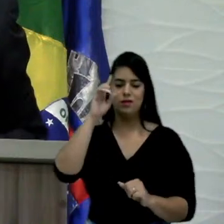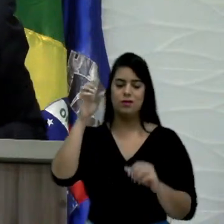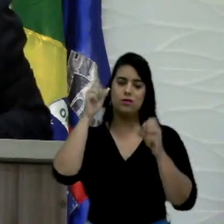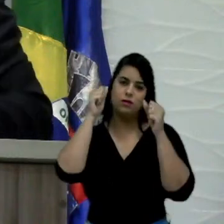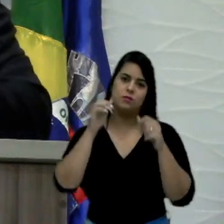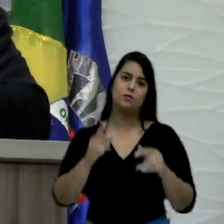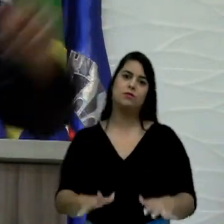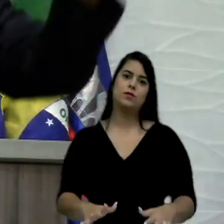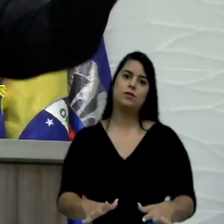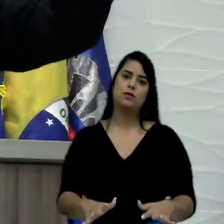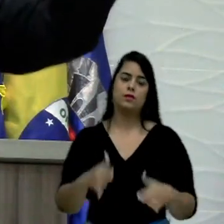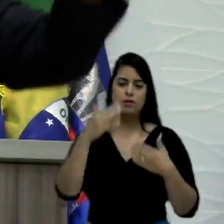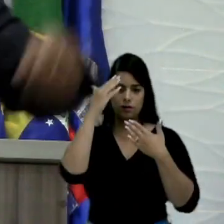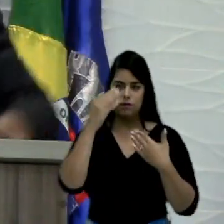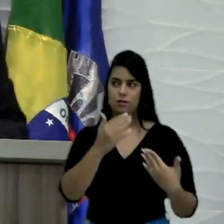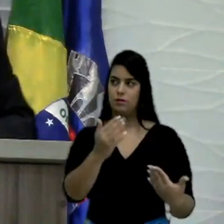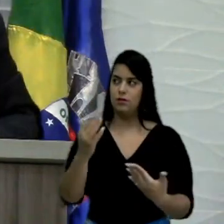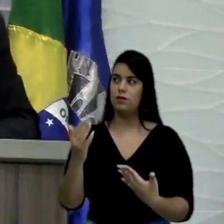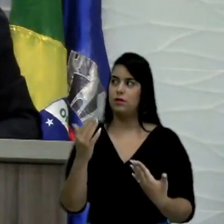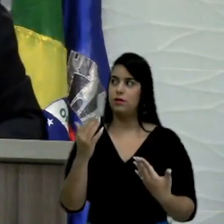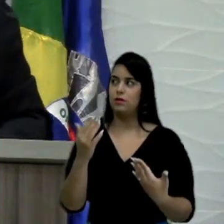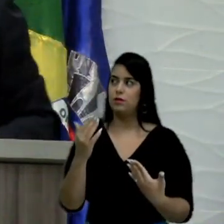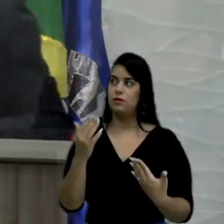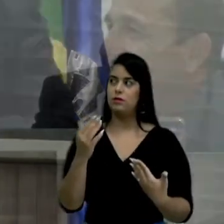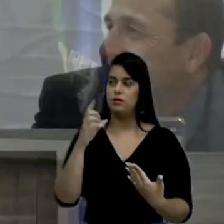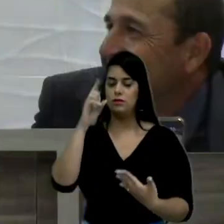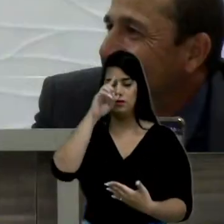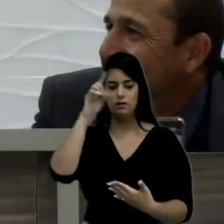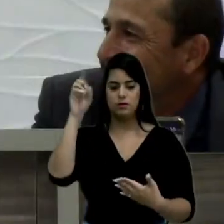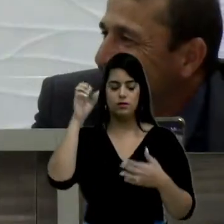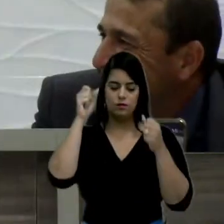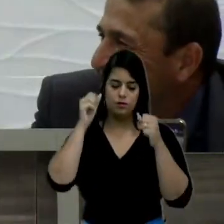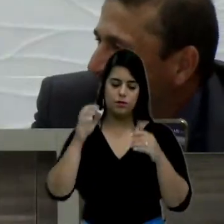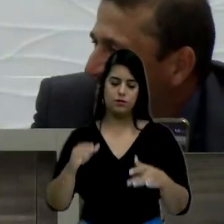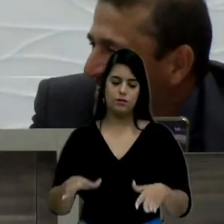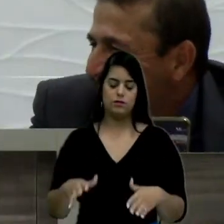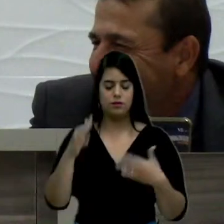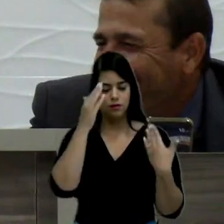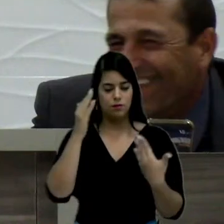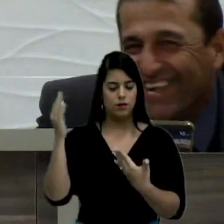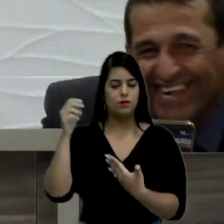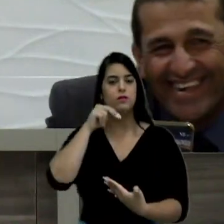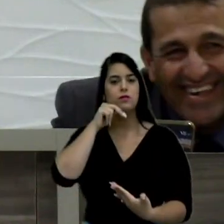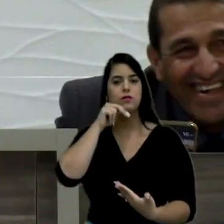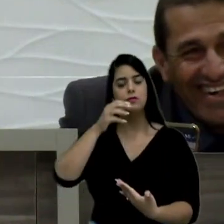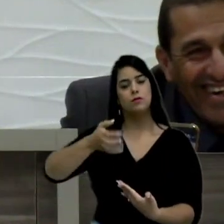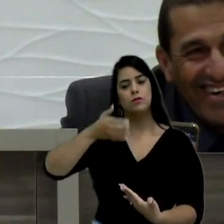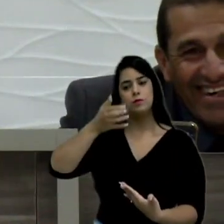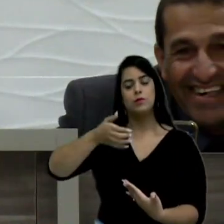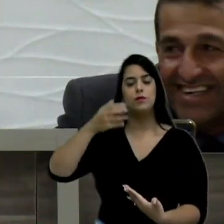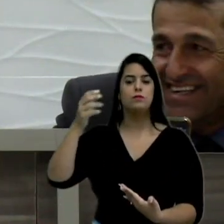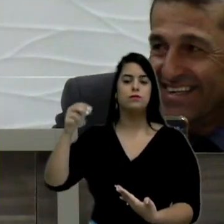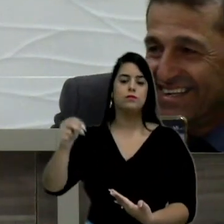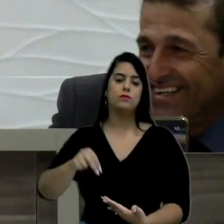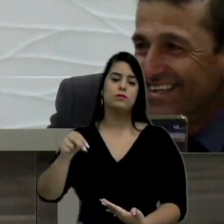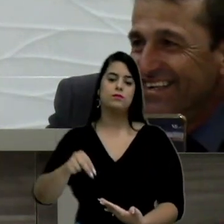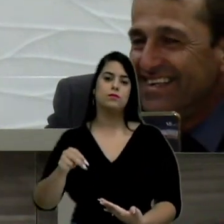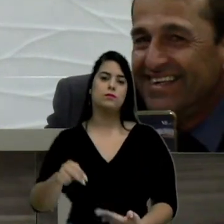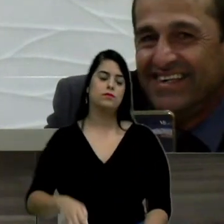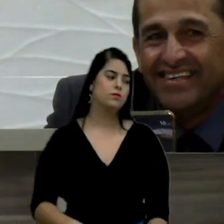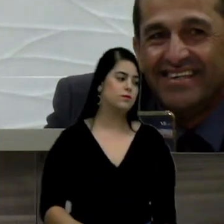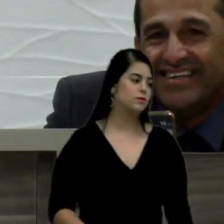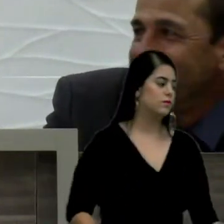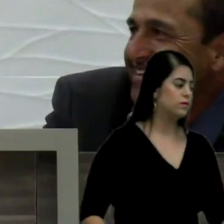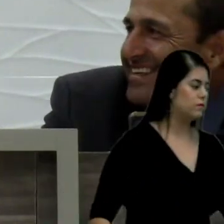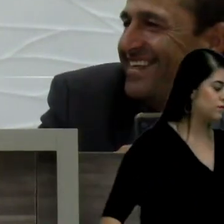quiser. Muito obrigado a todos, que Deus proteja. Agradeço o vereador Nilson, para contar a palavra à vereadora Neide do Hospital.